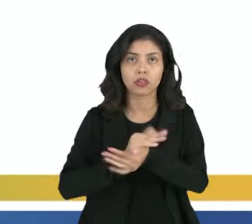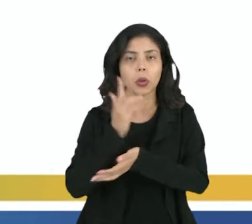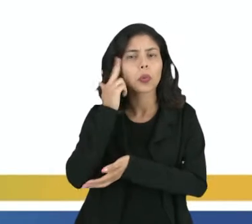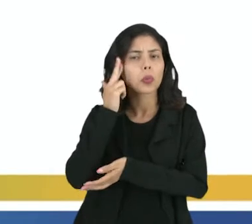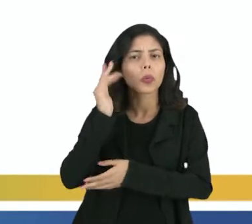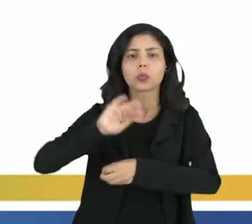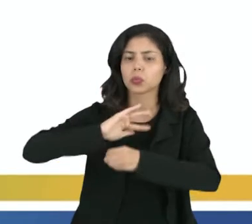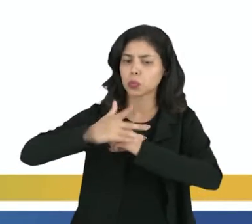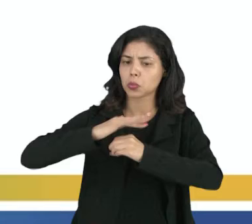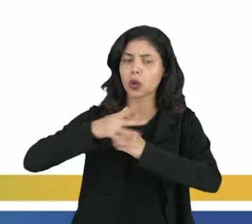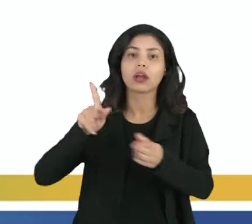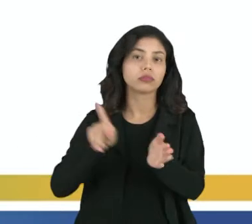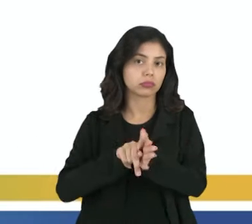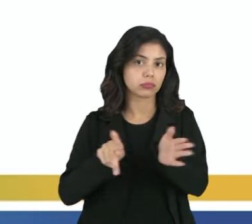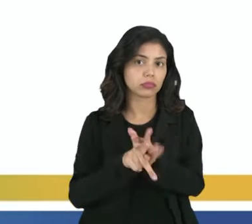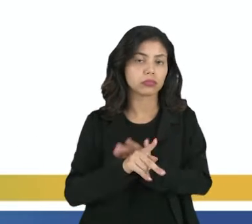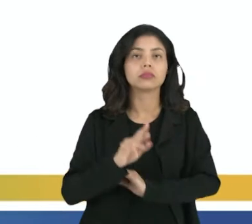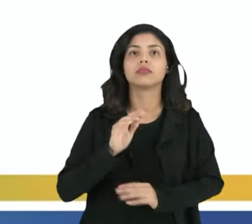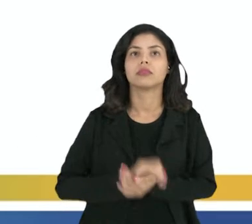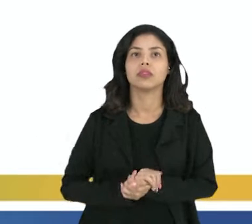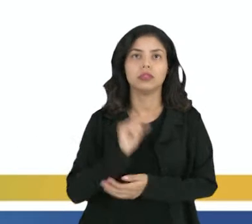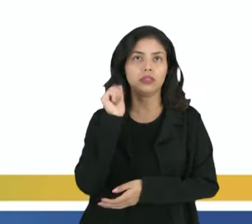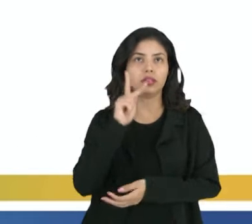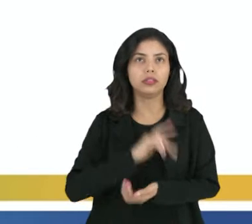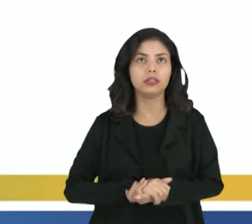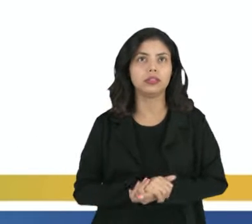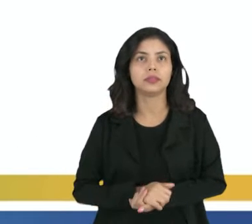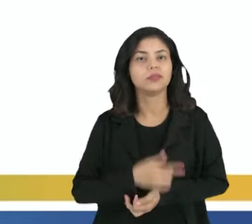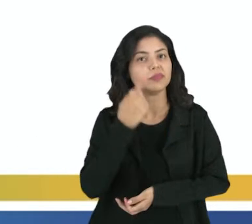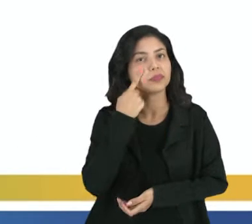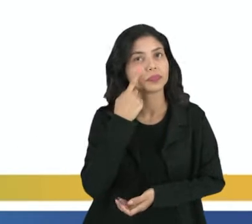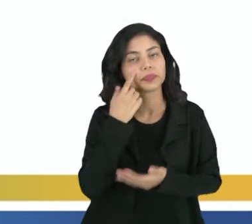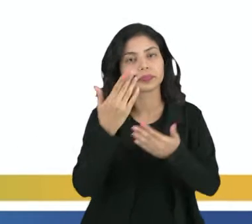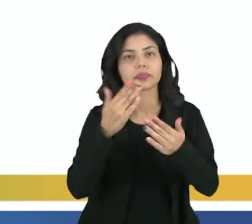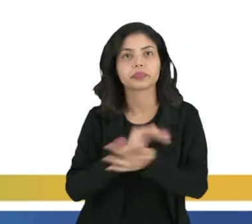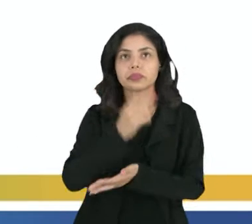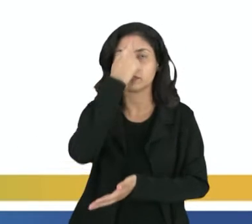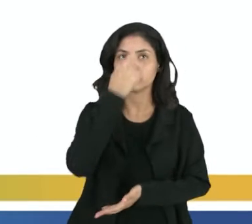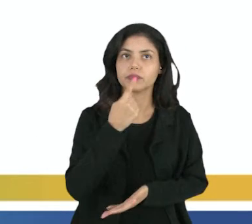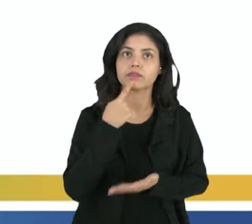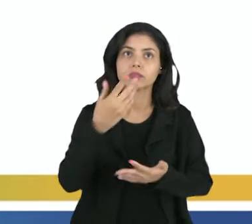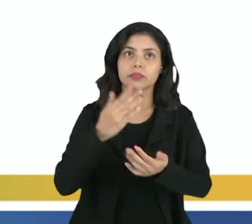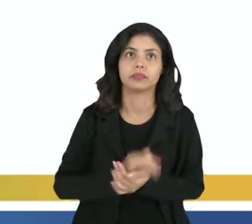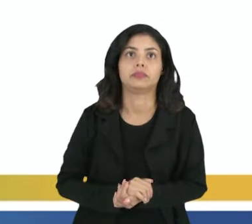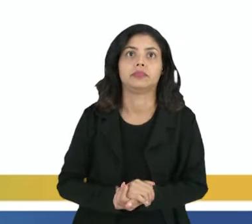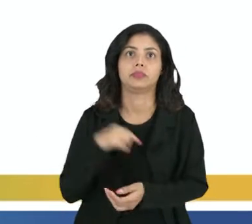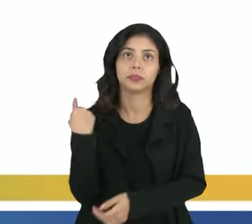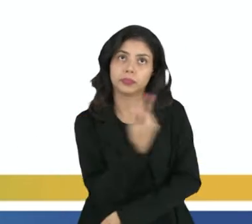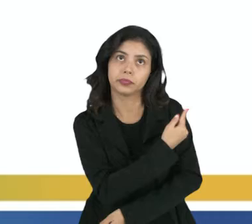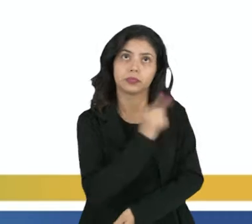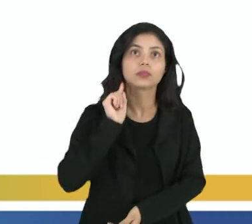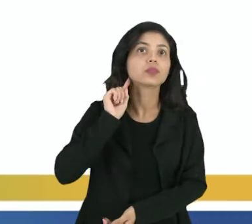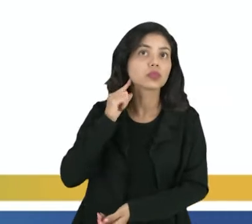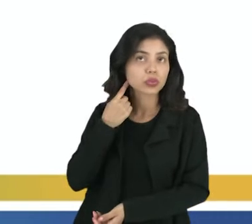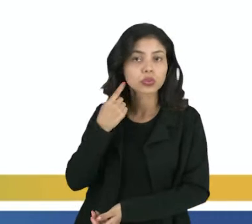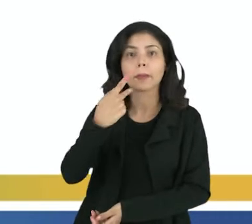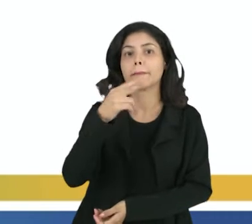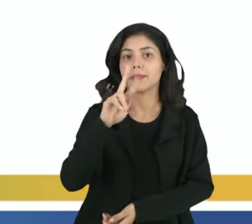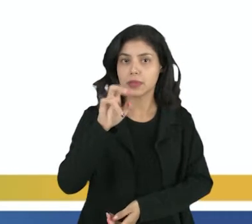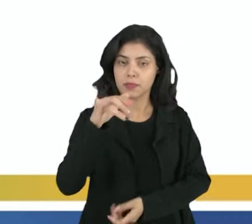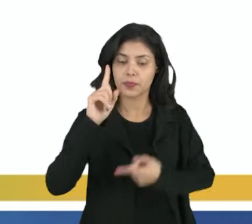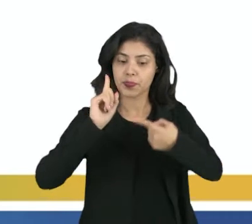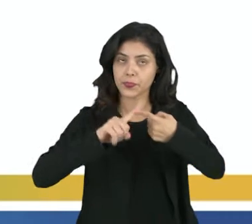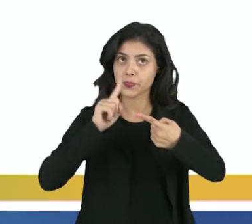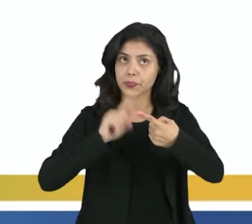natural que existe na atmosfera ok a gente vai estar observando aqui nessa imagem nós temos os poluentes primários